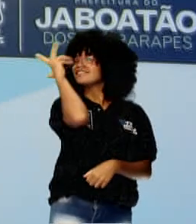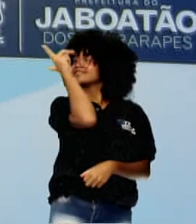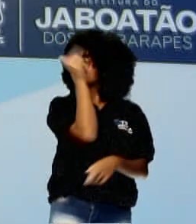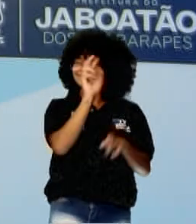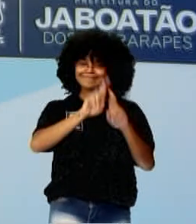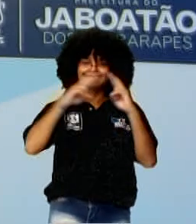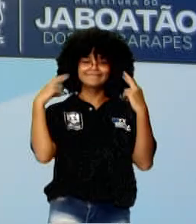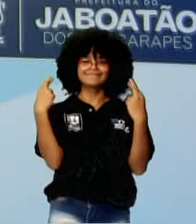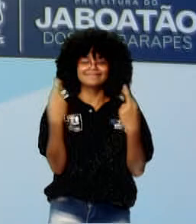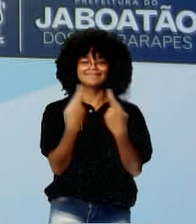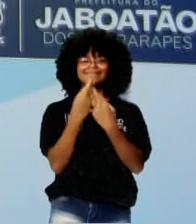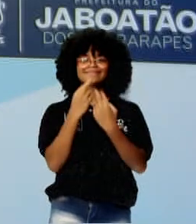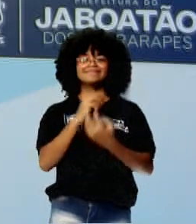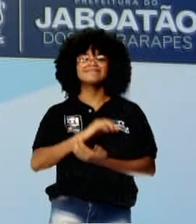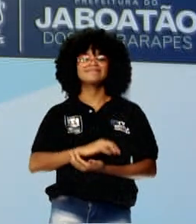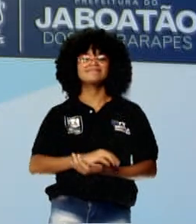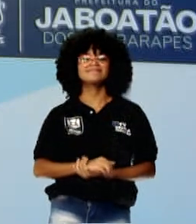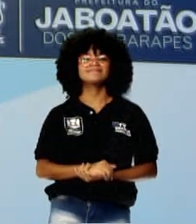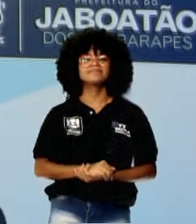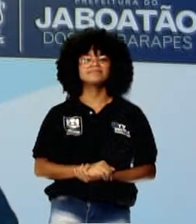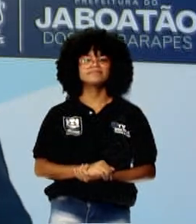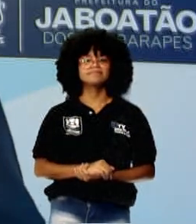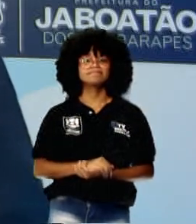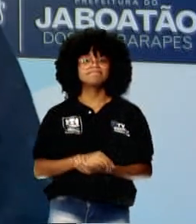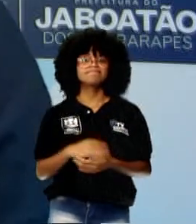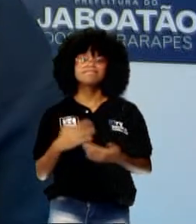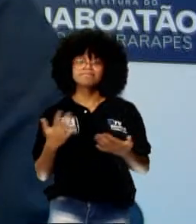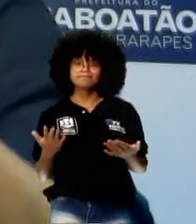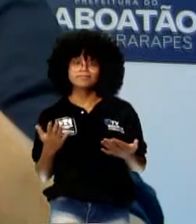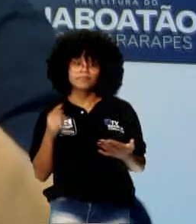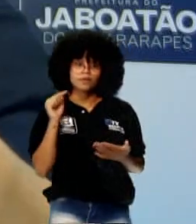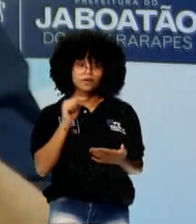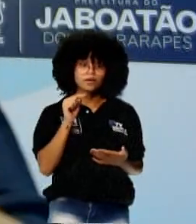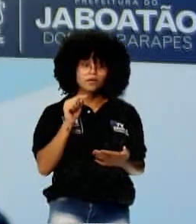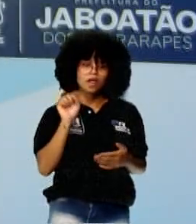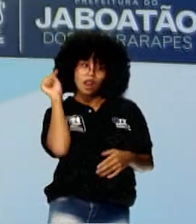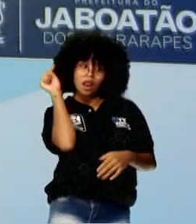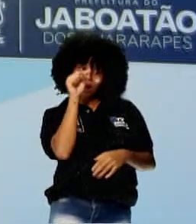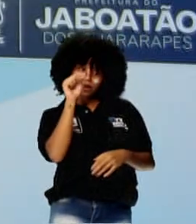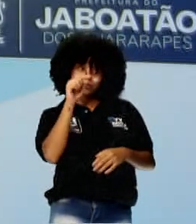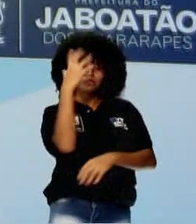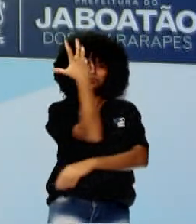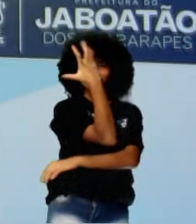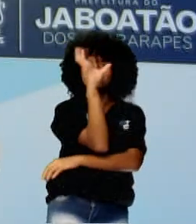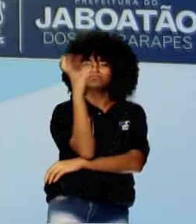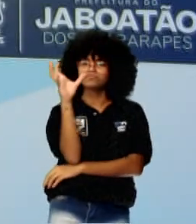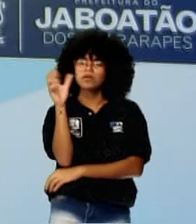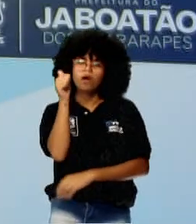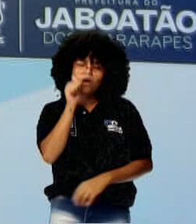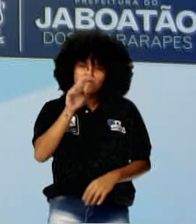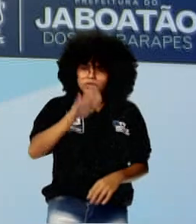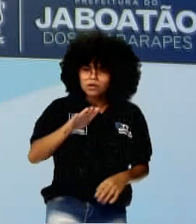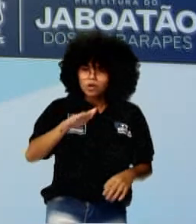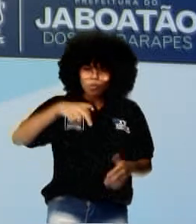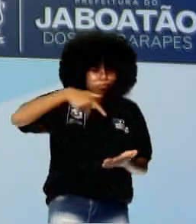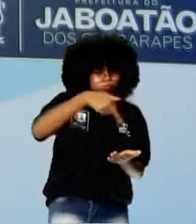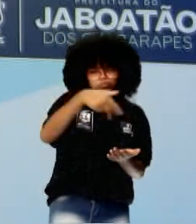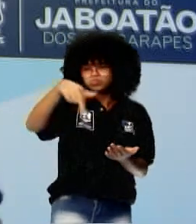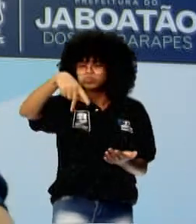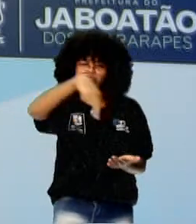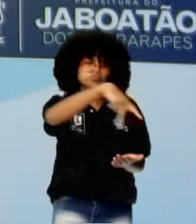reino." Enquanto isso, lá na floresta, Branca de Neve corria